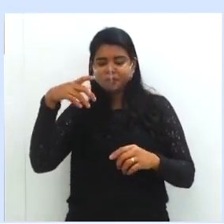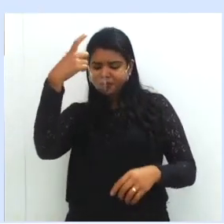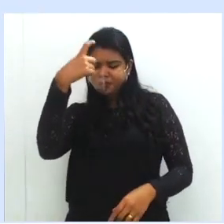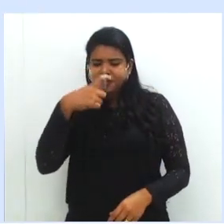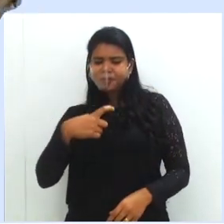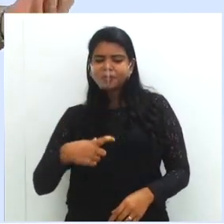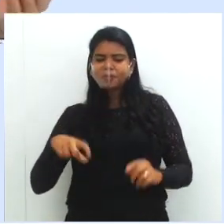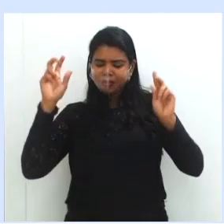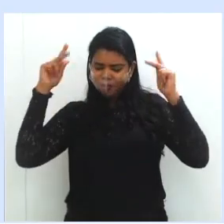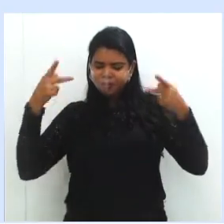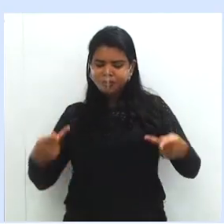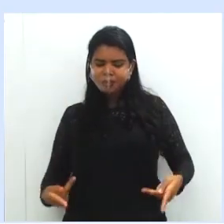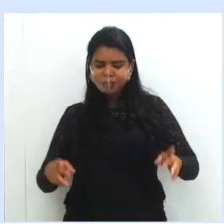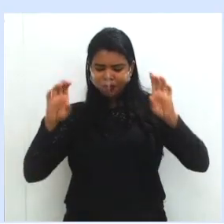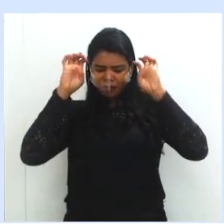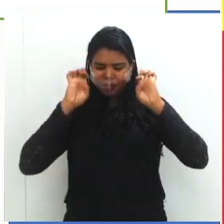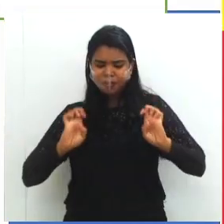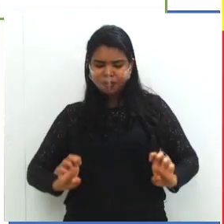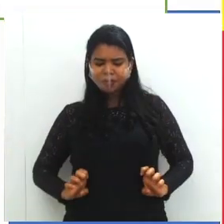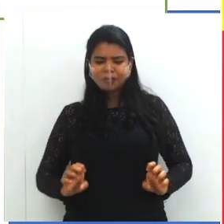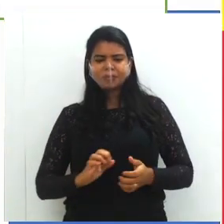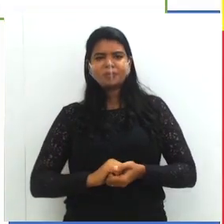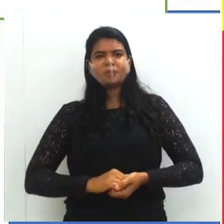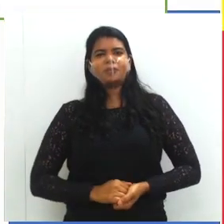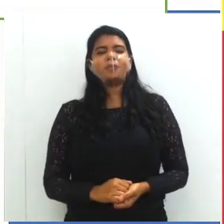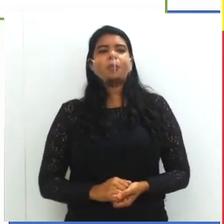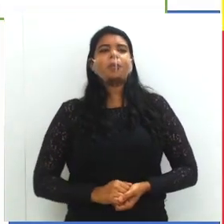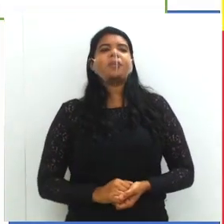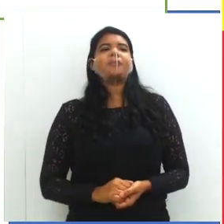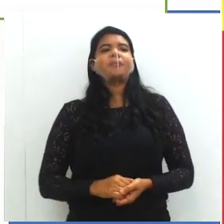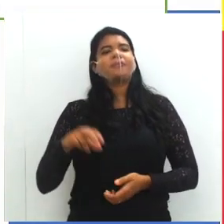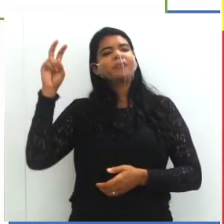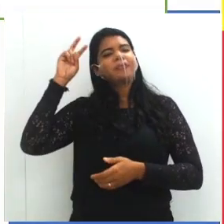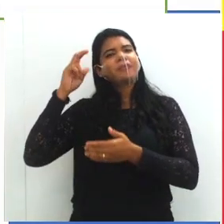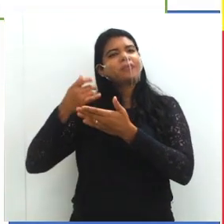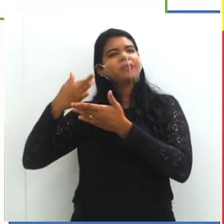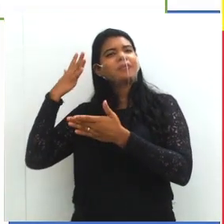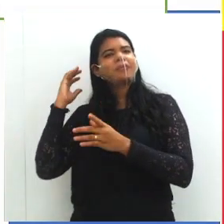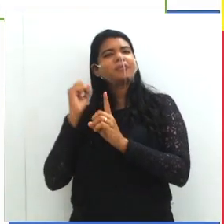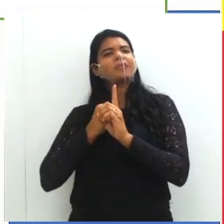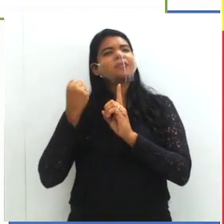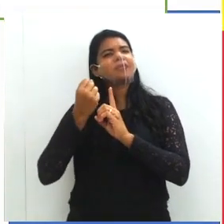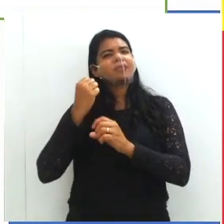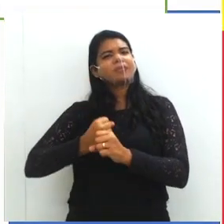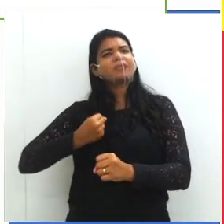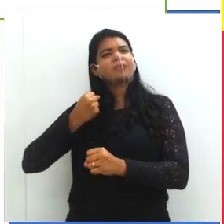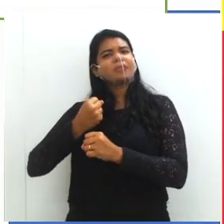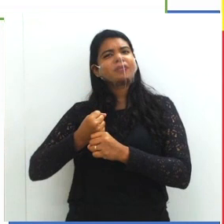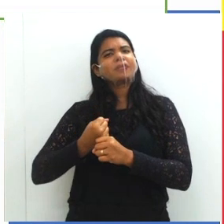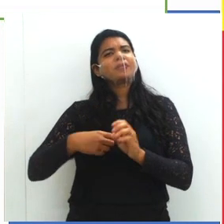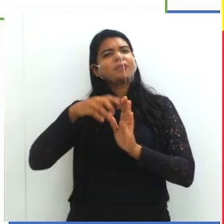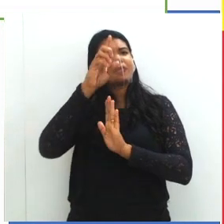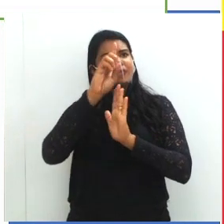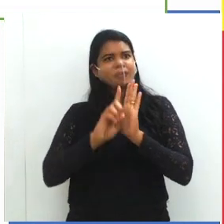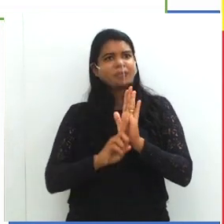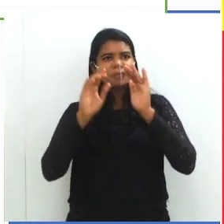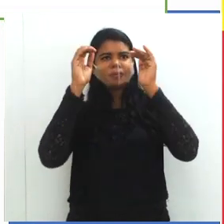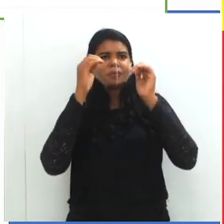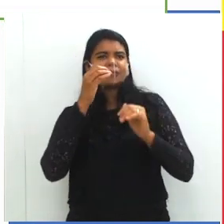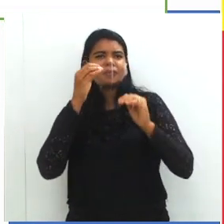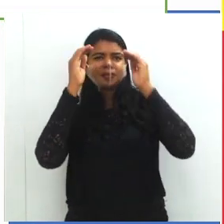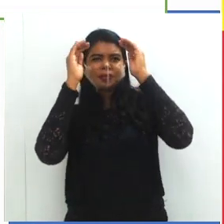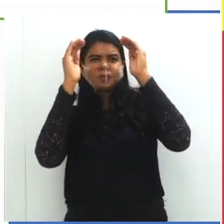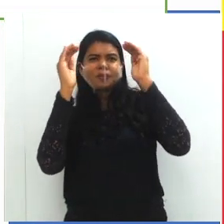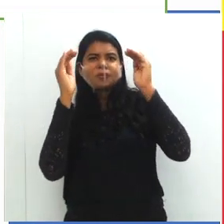dignidade da pessoa humana. Vejam só, histórica e socialmente construído, os direitos